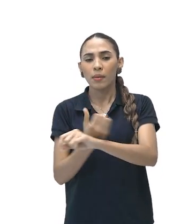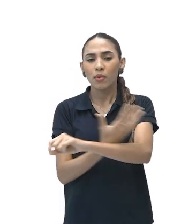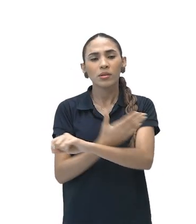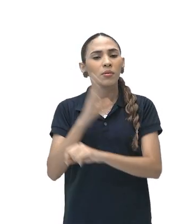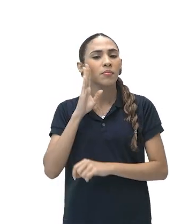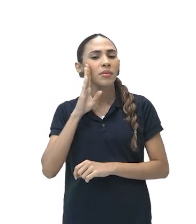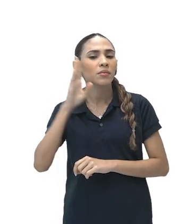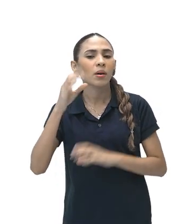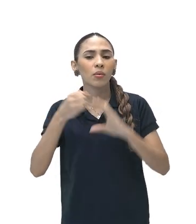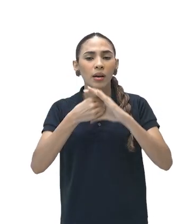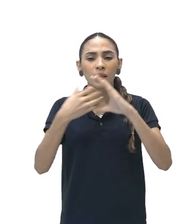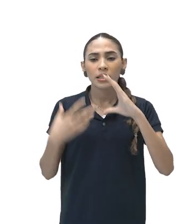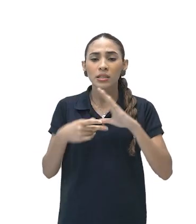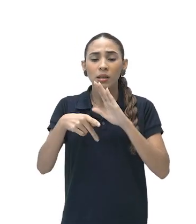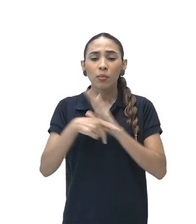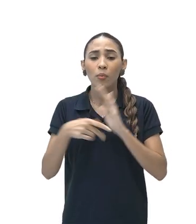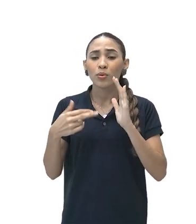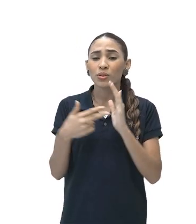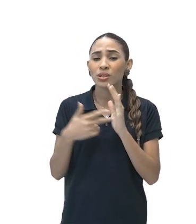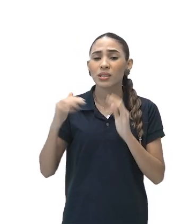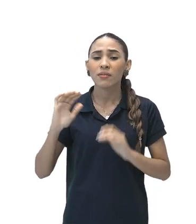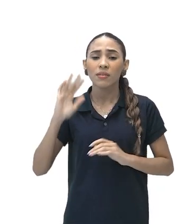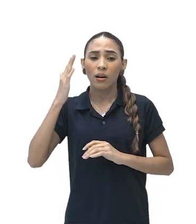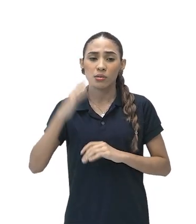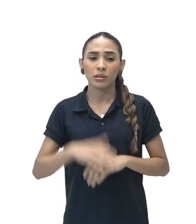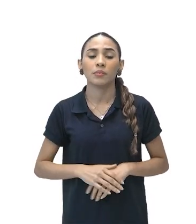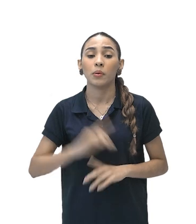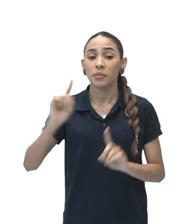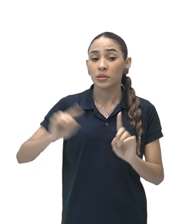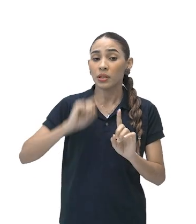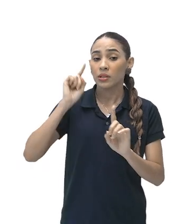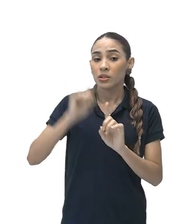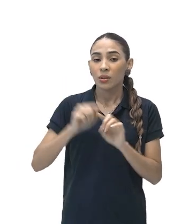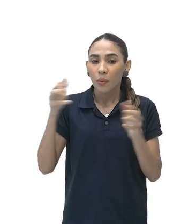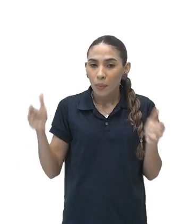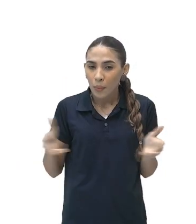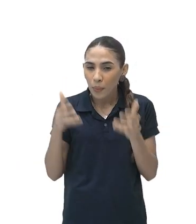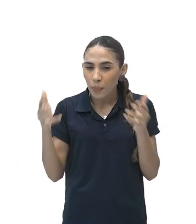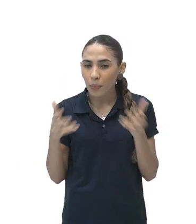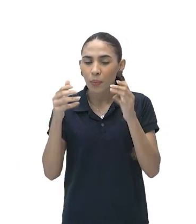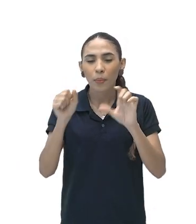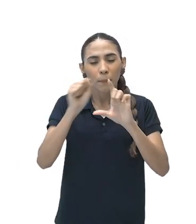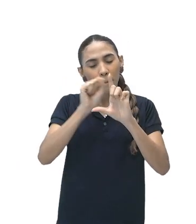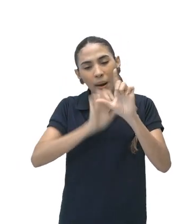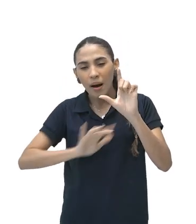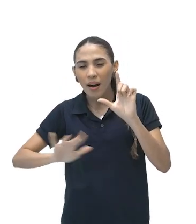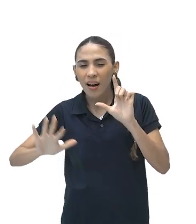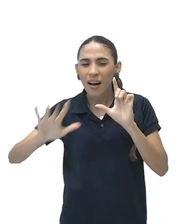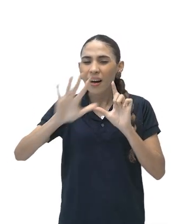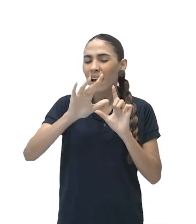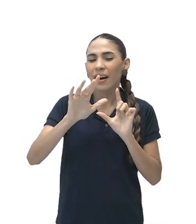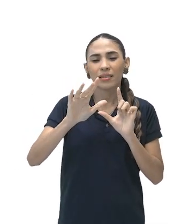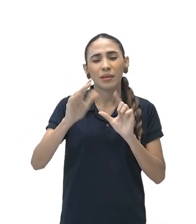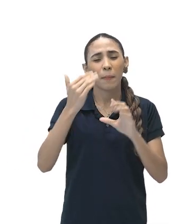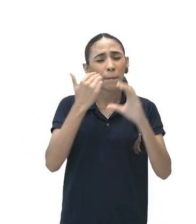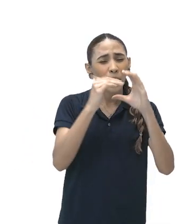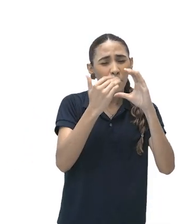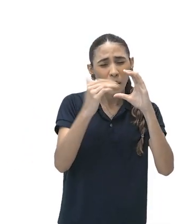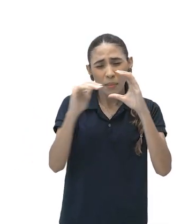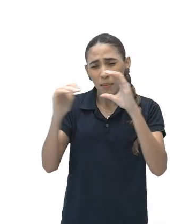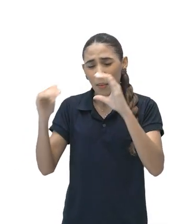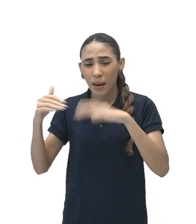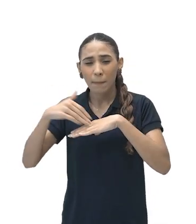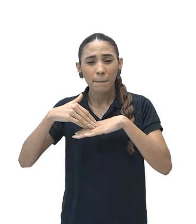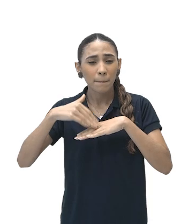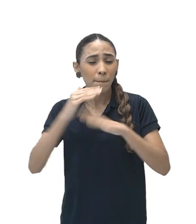das principais características dessas fake news, né? O objetivo é estimular o compartilhamento da mensagem com o